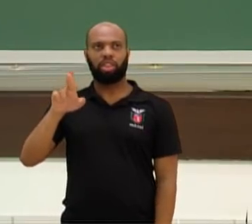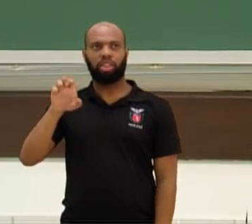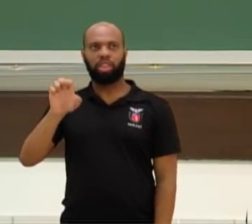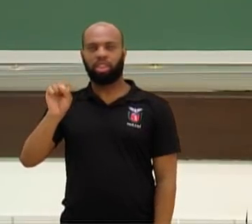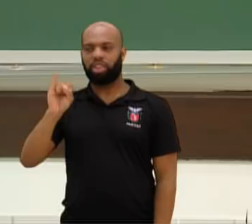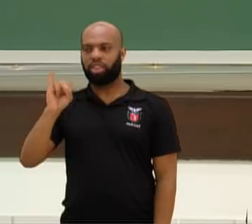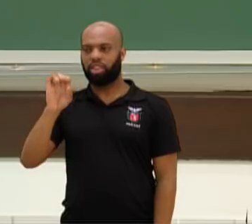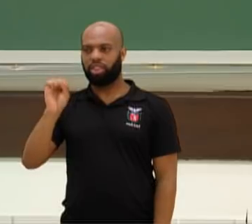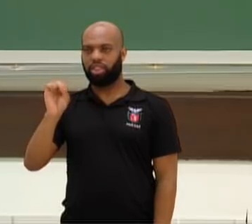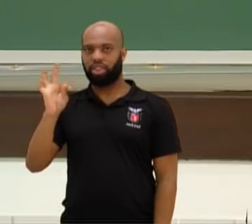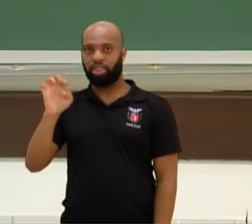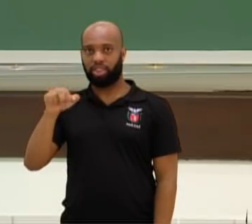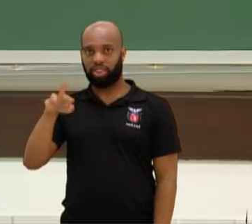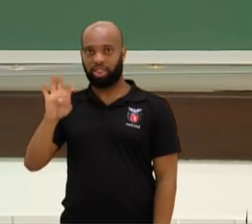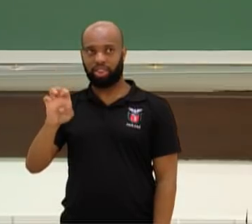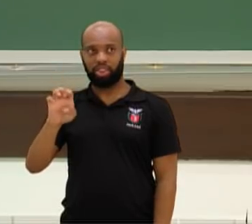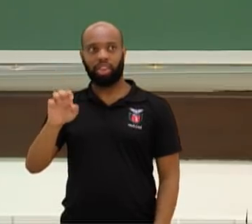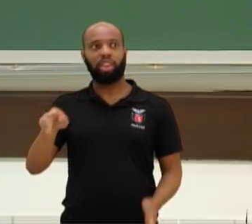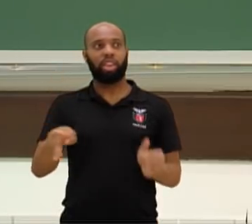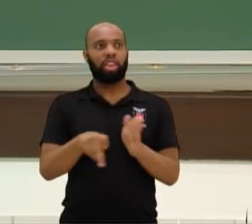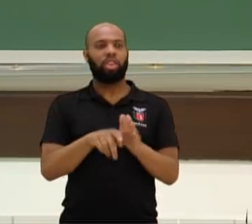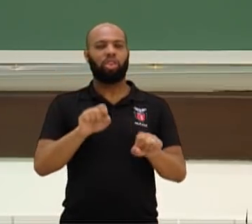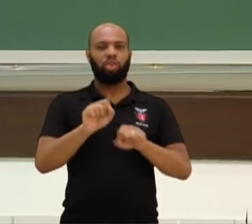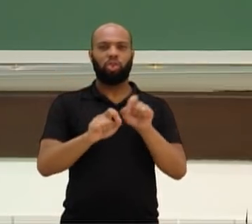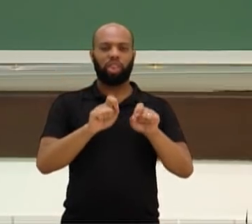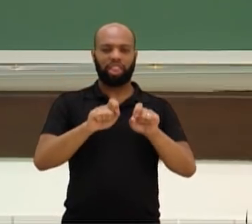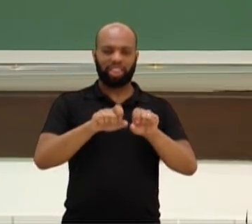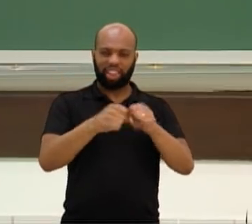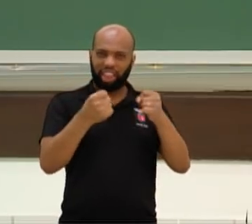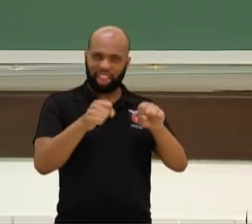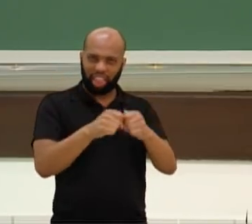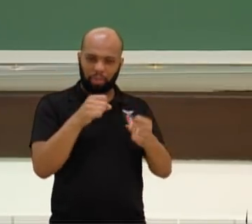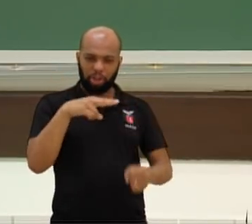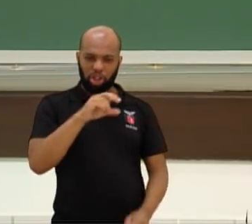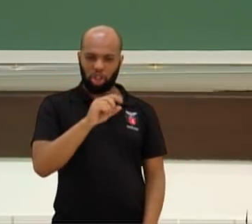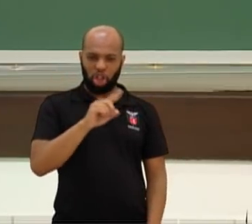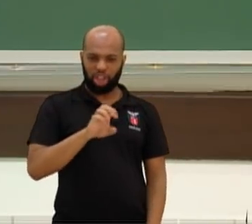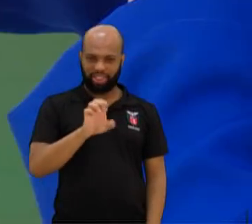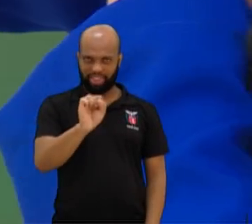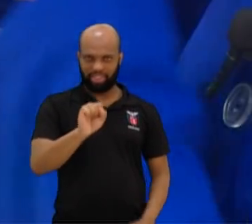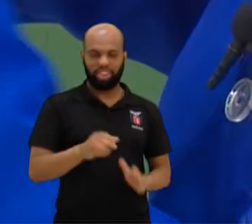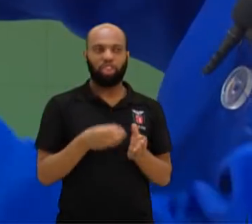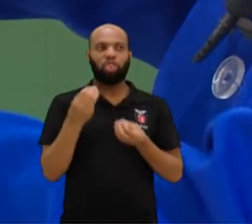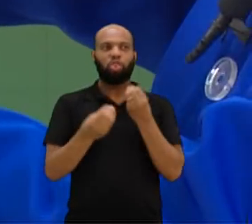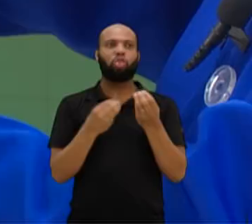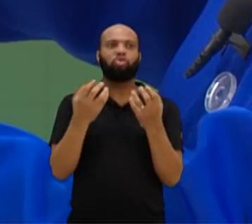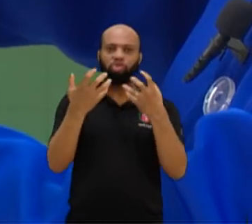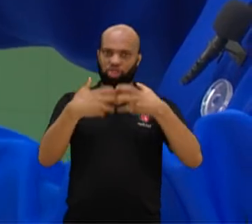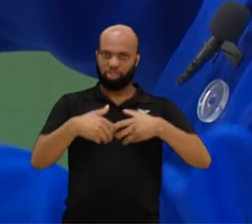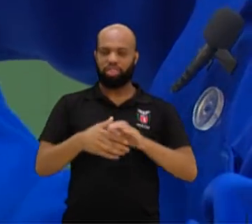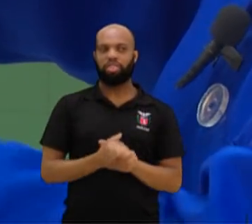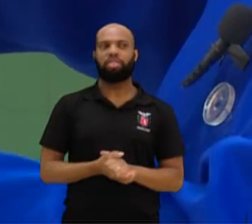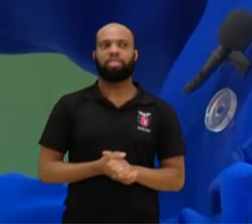interresistente. Eu trouxe aqui o meu quebrador de nozes. Como funciona a interresistente?